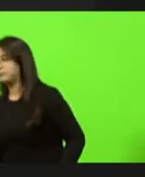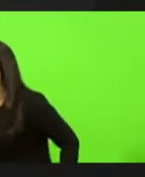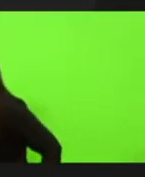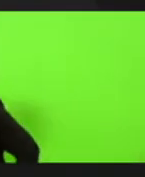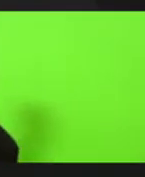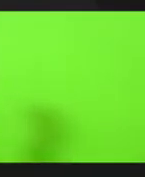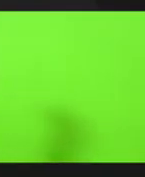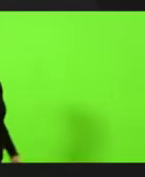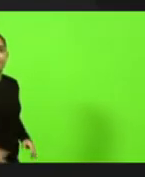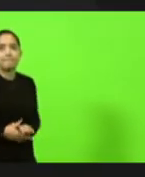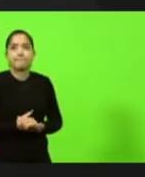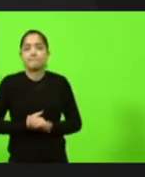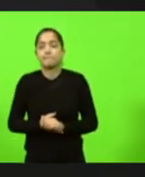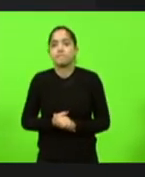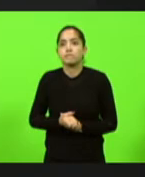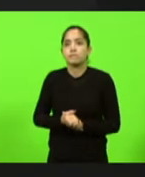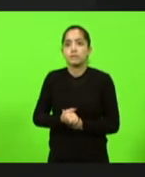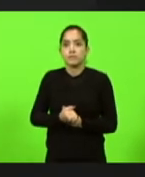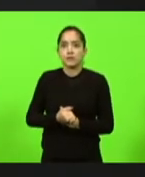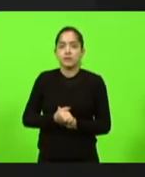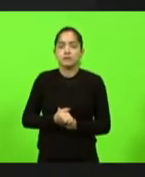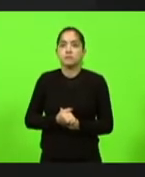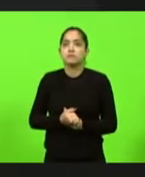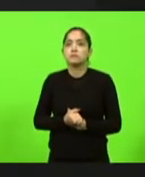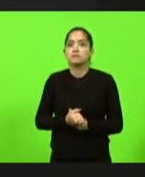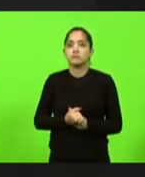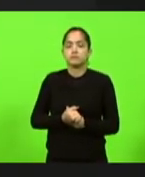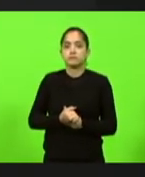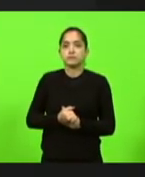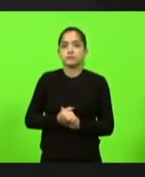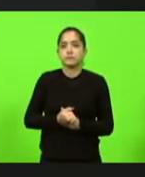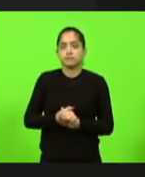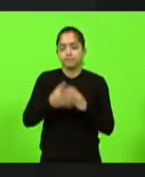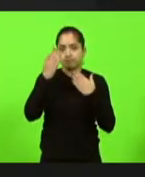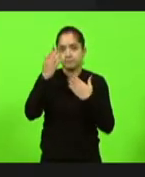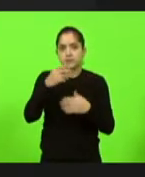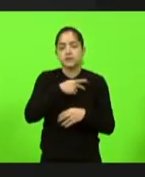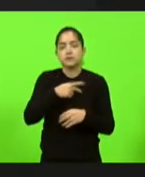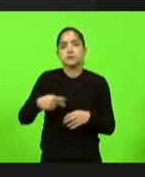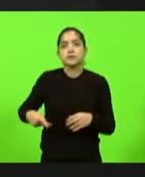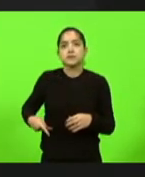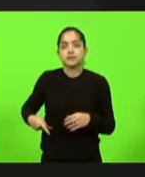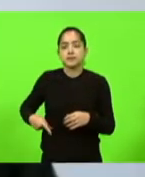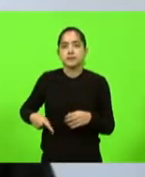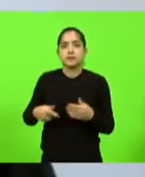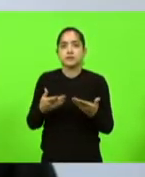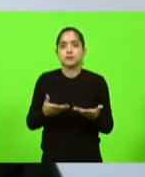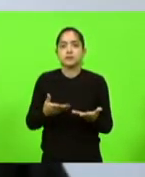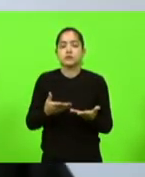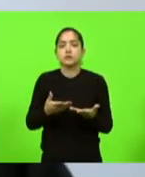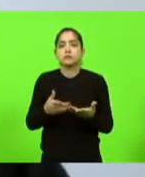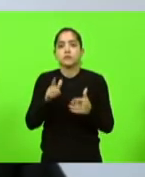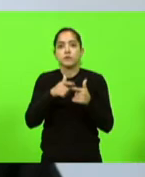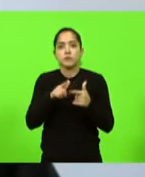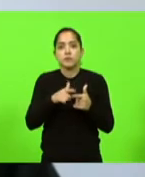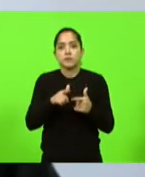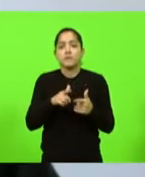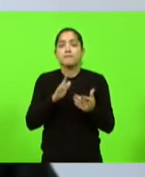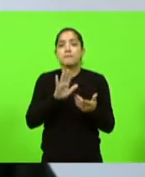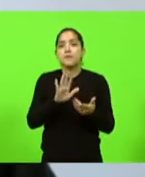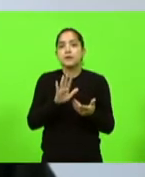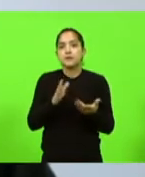Vossa Excelência aqui na tela. Obrigado, presidente. Tá com dificuldade aqui na minha câmera. Presidente, o